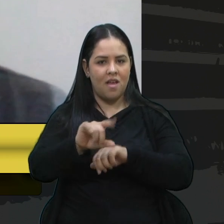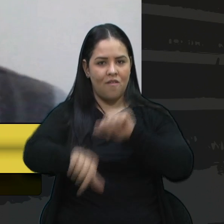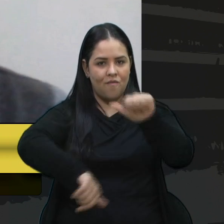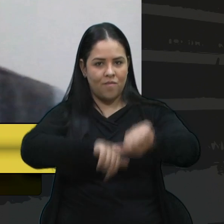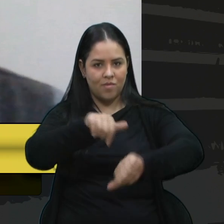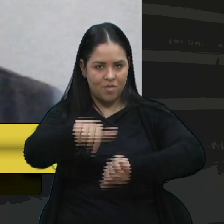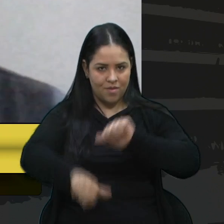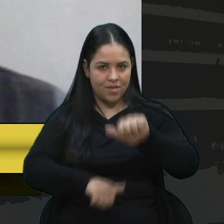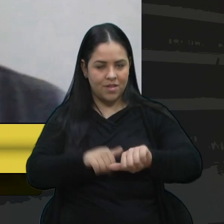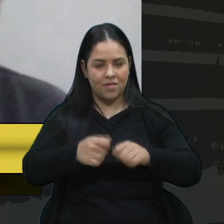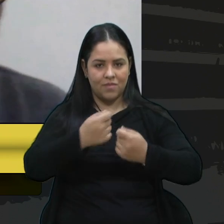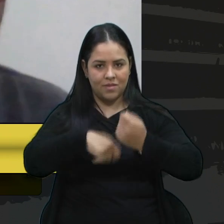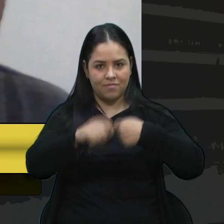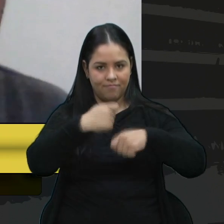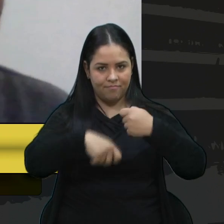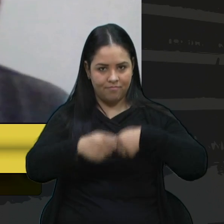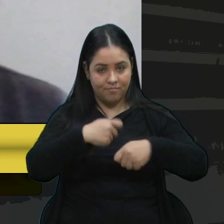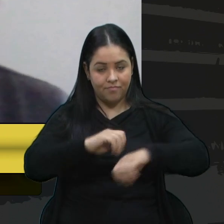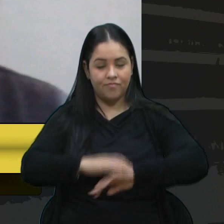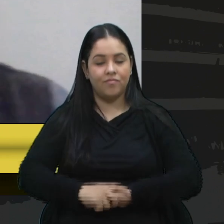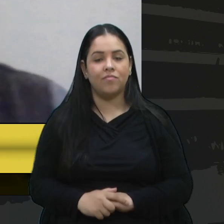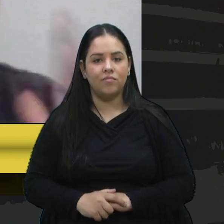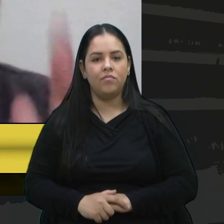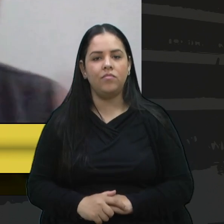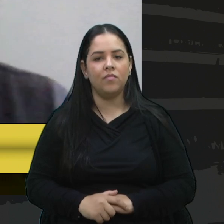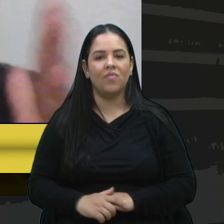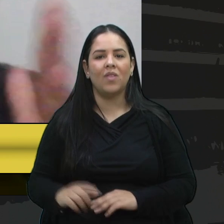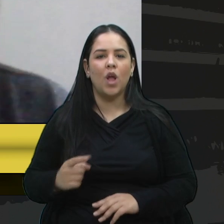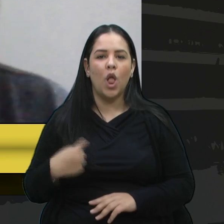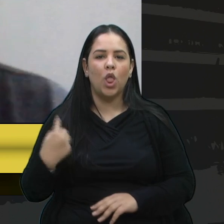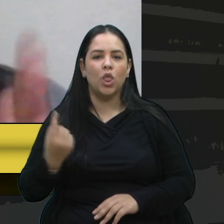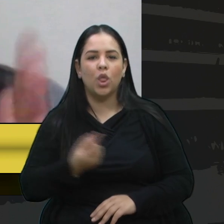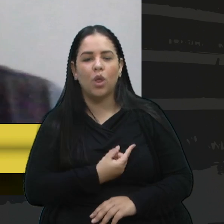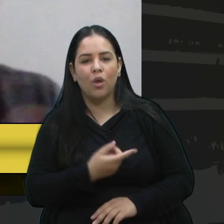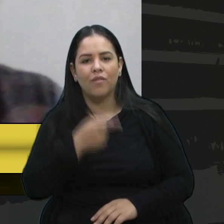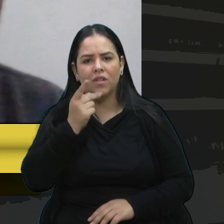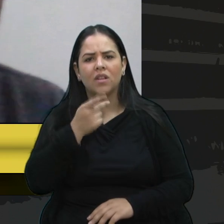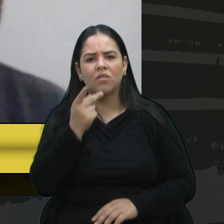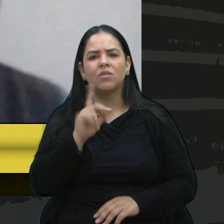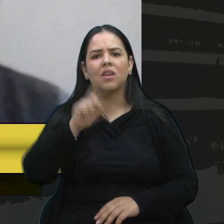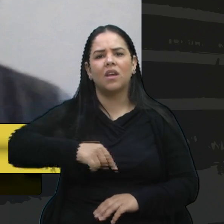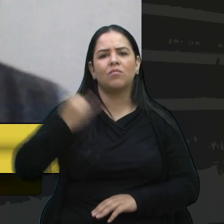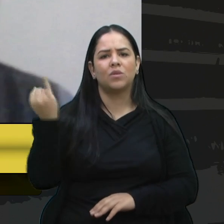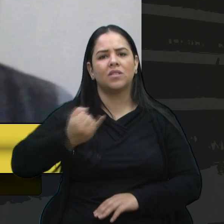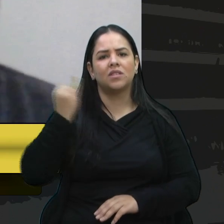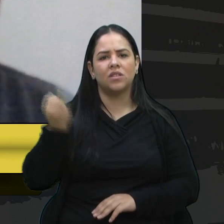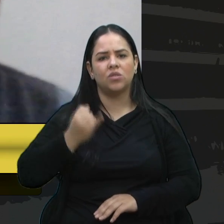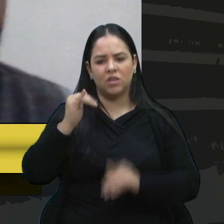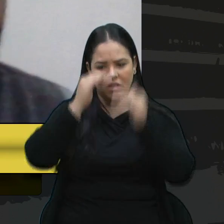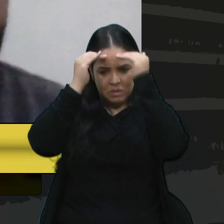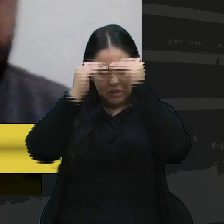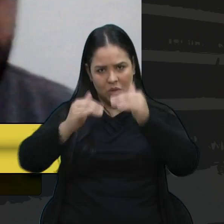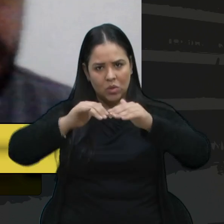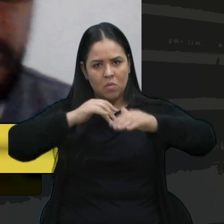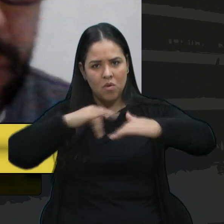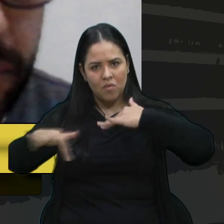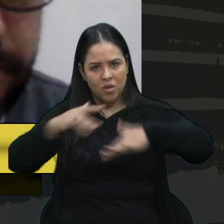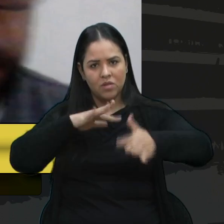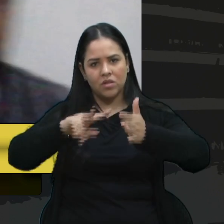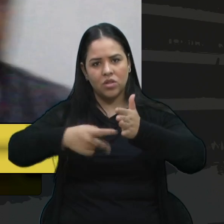vereadora Estela, e nós estamos aqui, né, considerando a importância e o respeito e a defesa do movimento sindical no Brasil, em Caxias